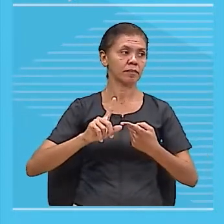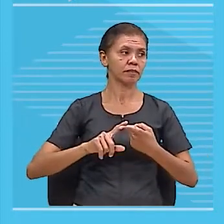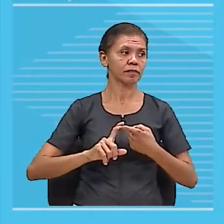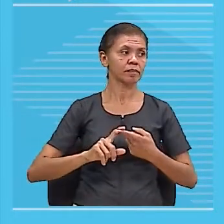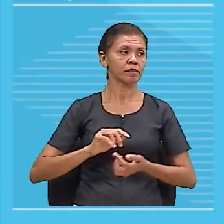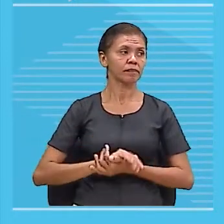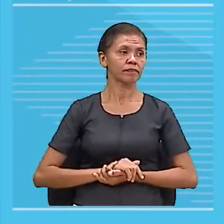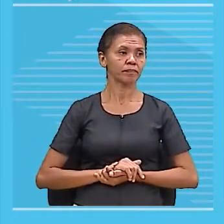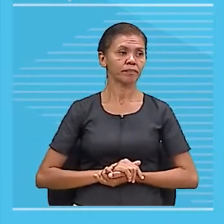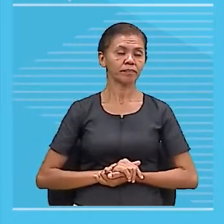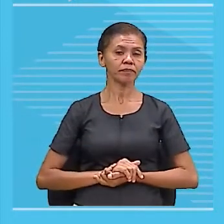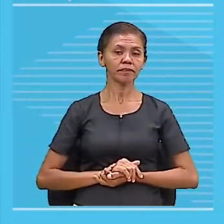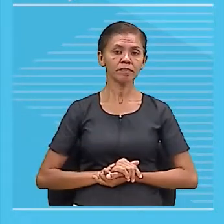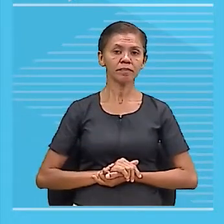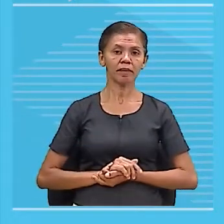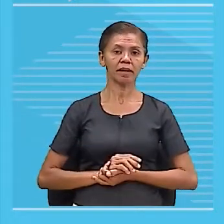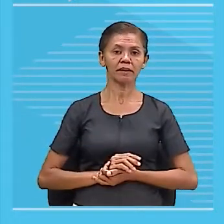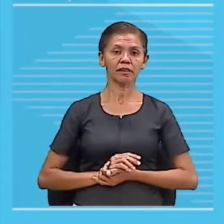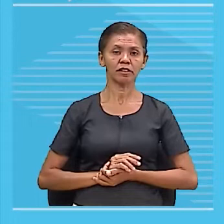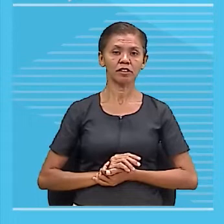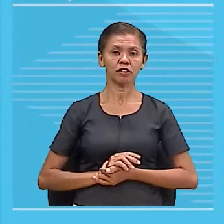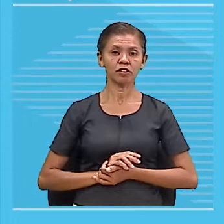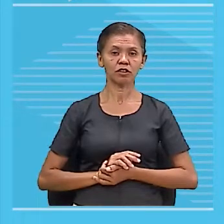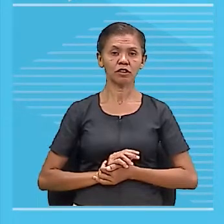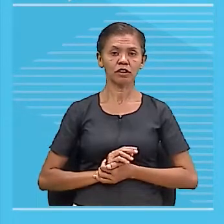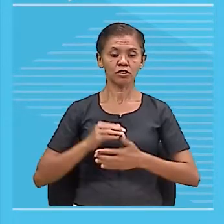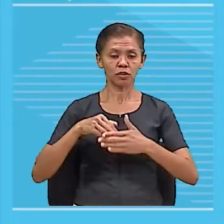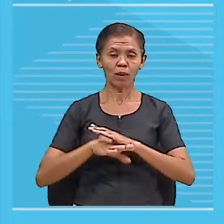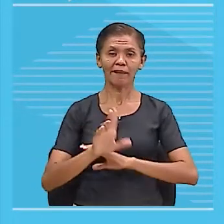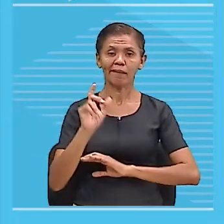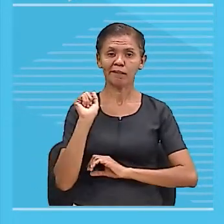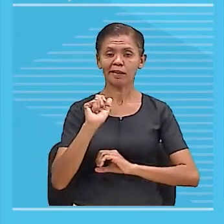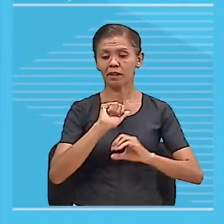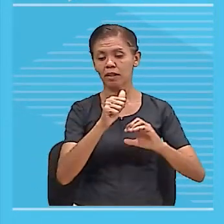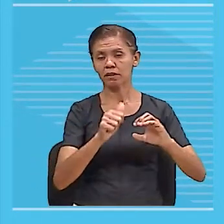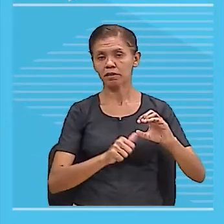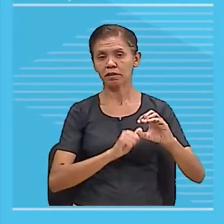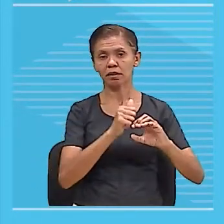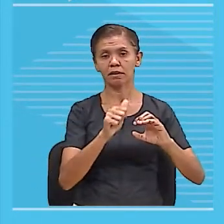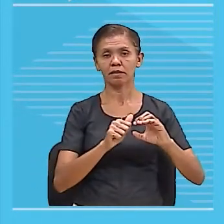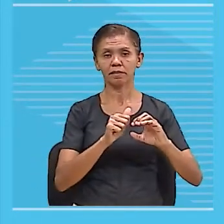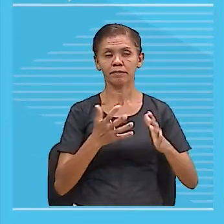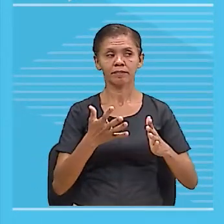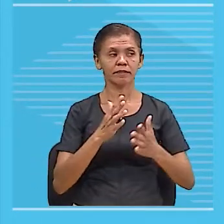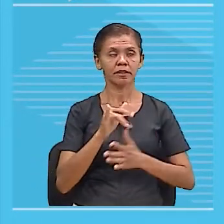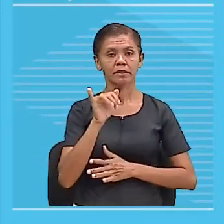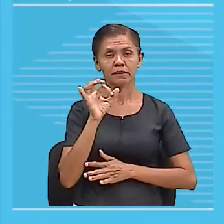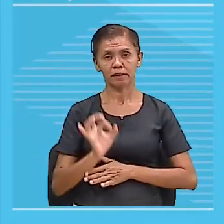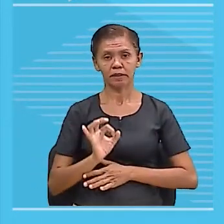a capacidade dele de guardar cargas, de armazenar cargas. Certo? Então, por